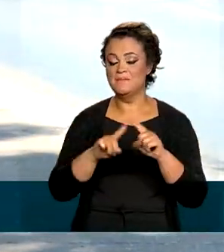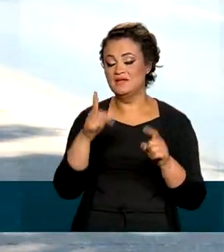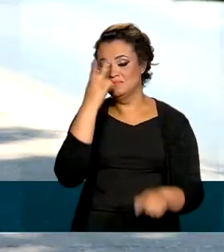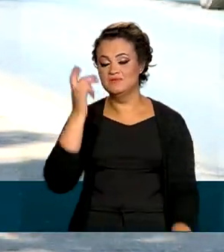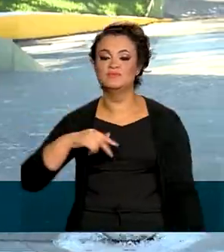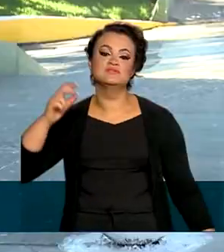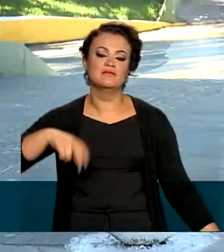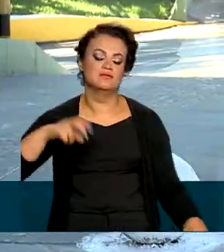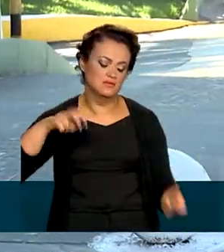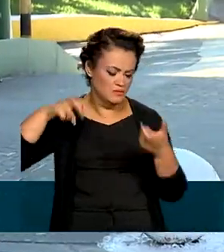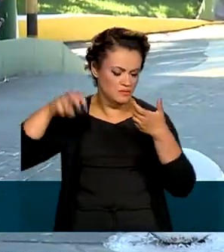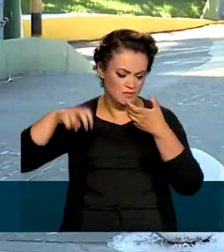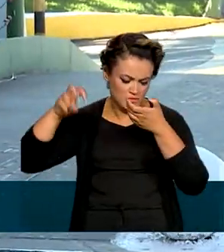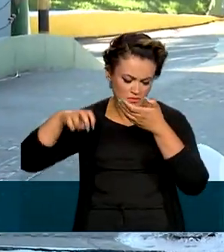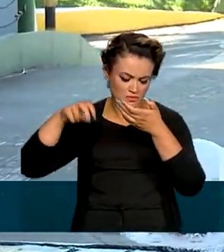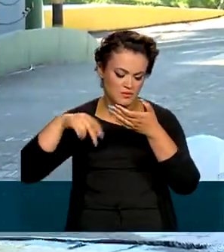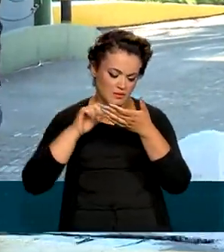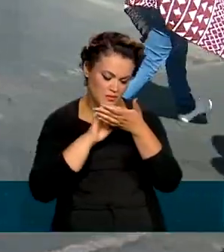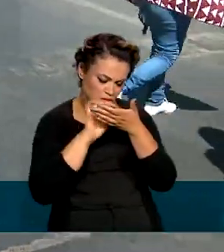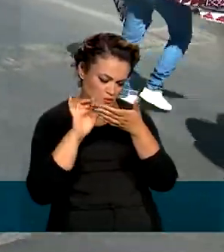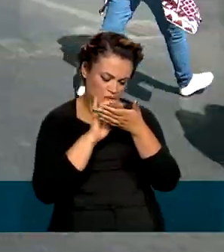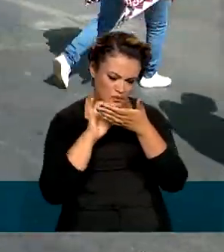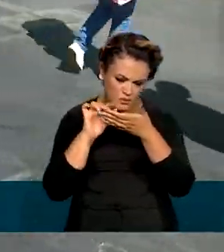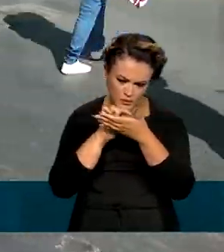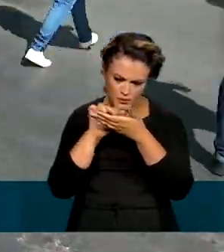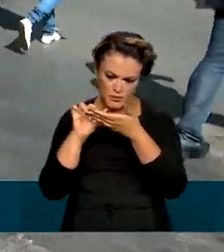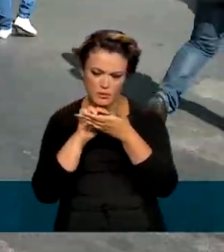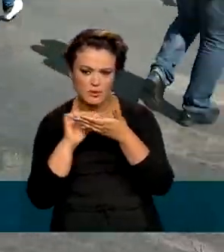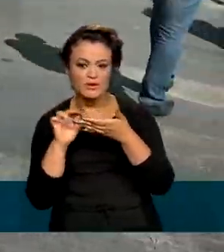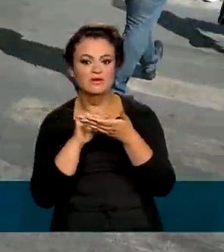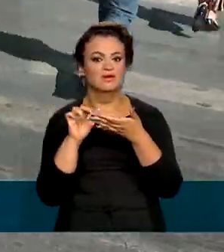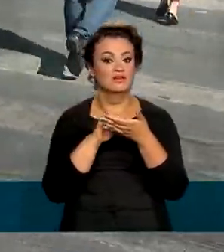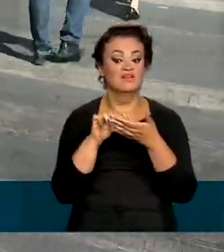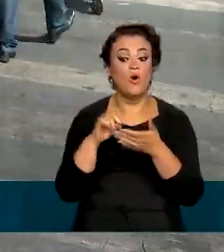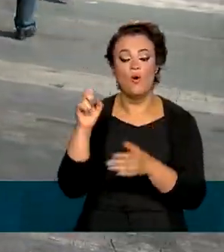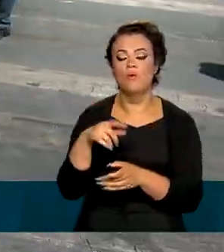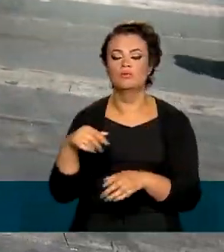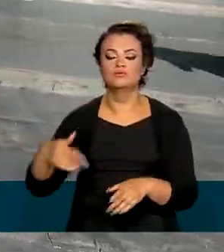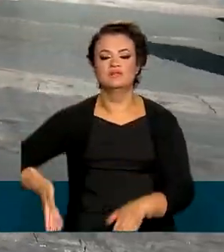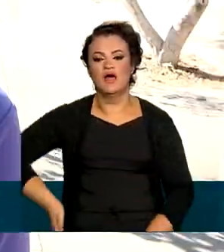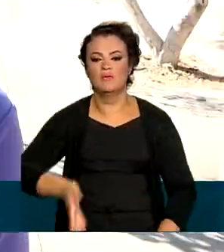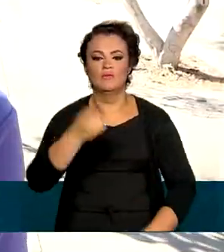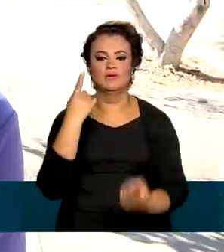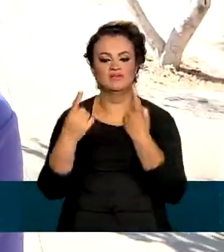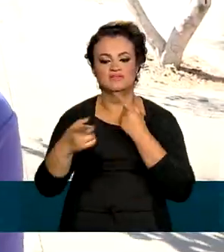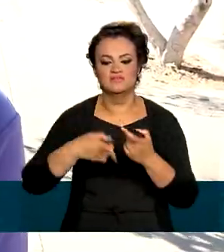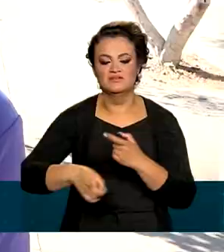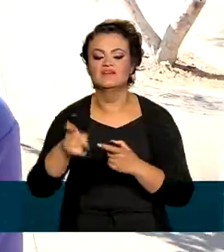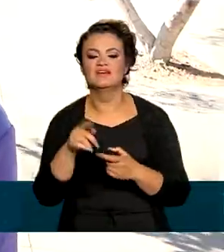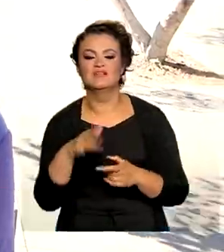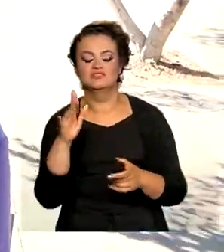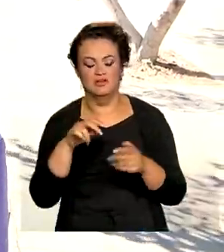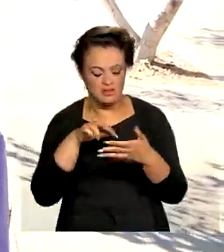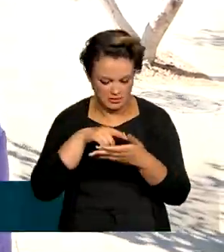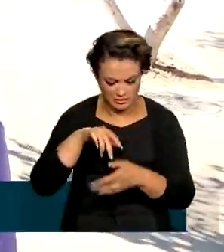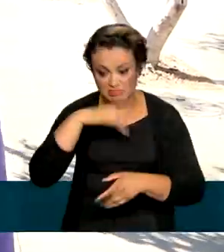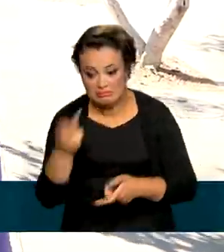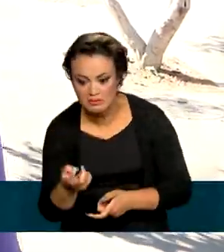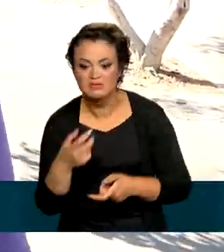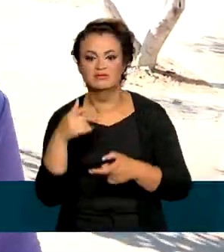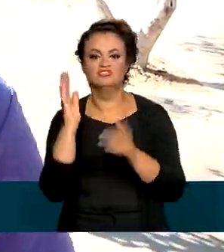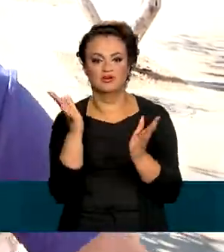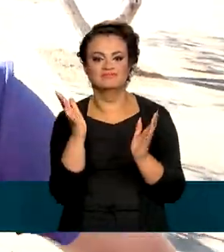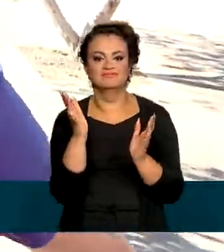esse hábito ao caminhar pelas calçadas e ainda mais grave ao atravessar vias. Eu mesmo já tropecei. Já?